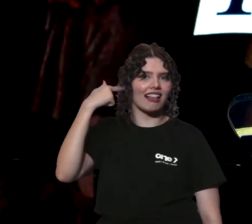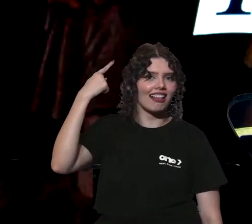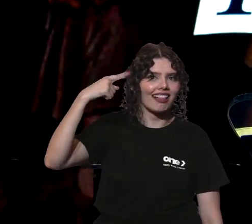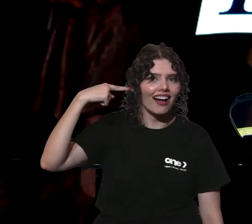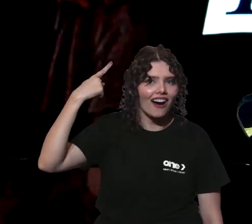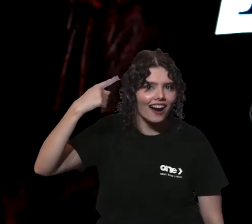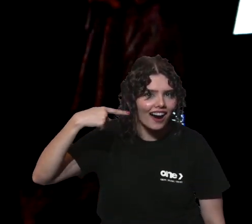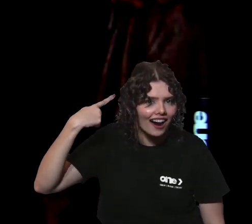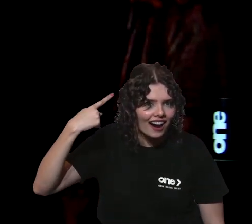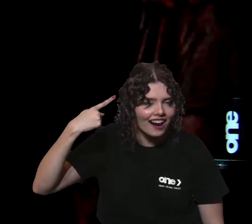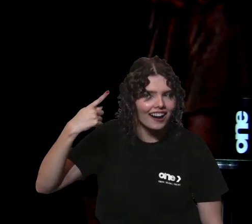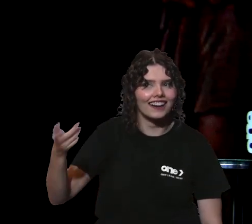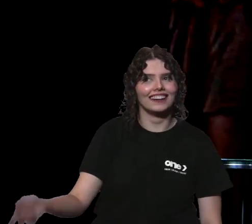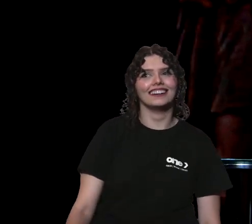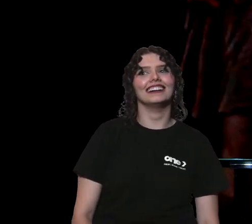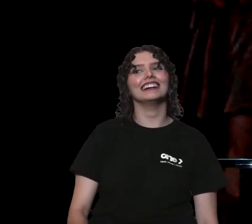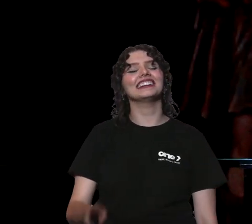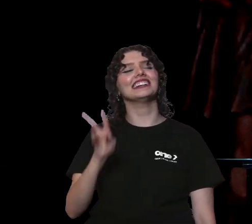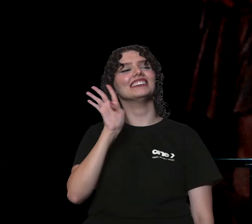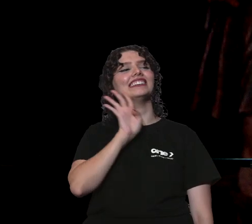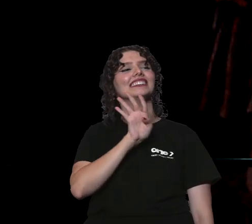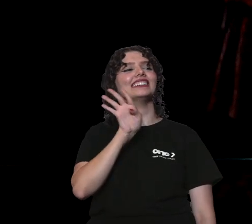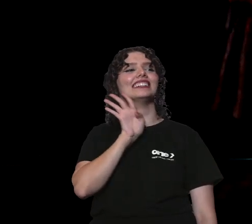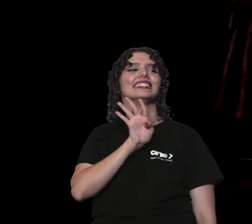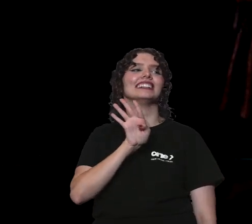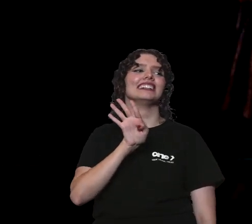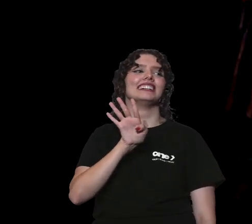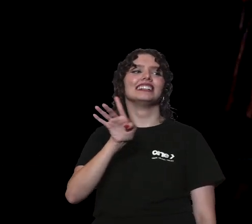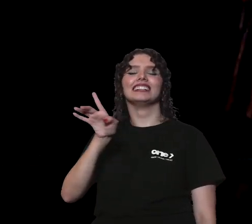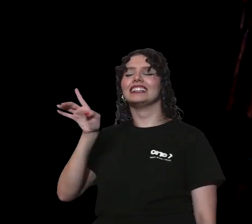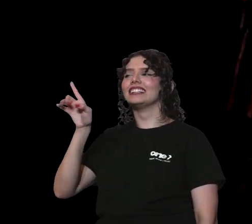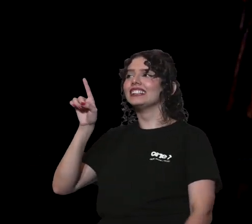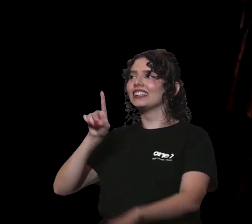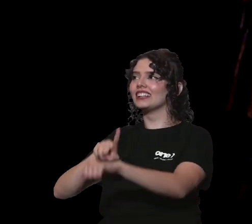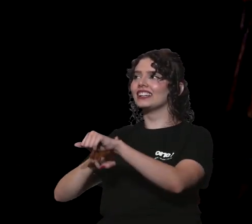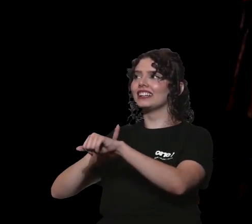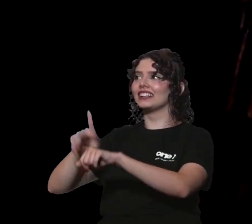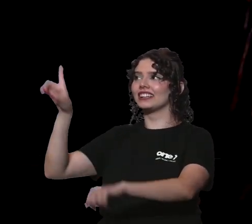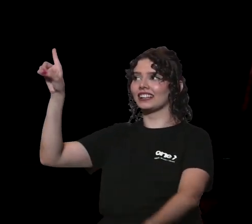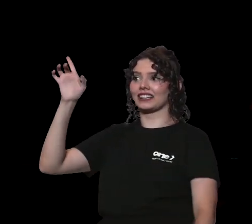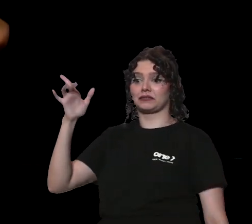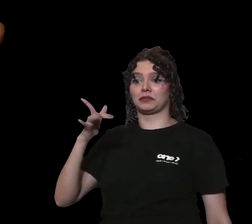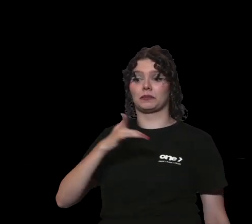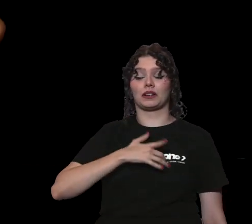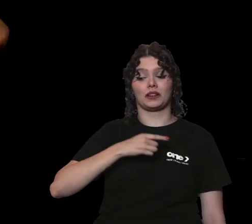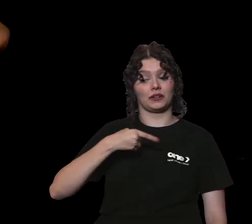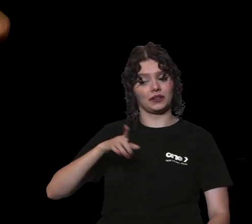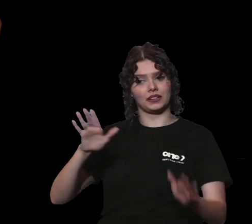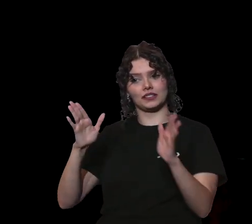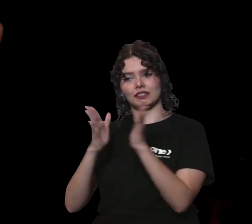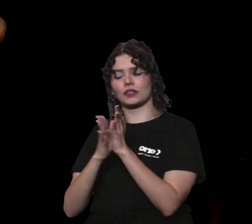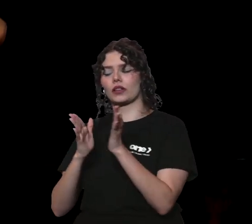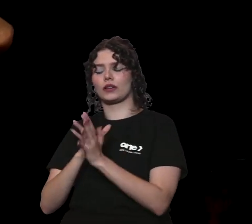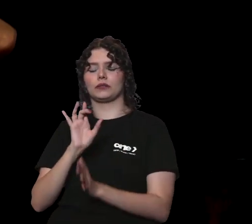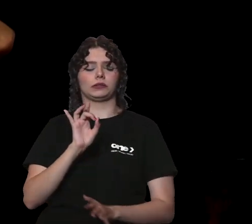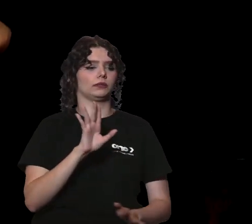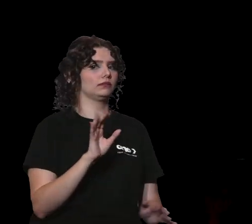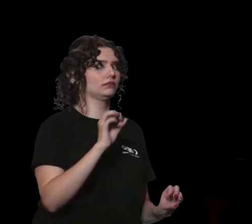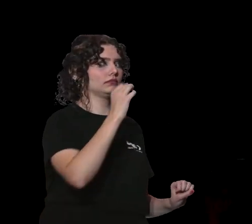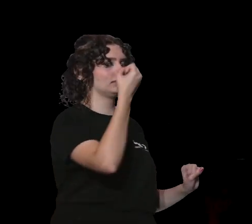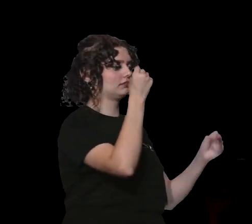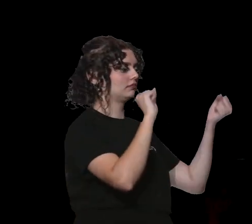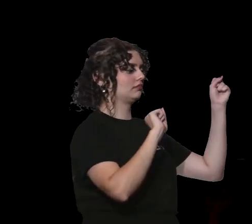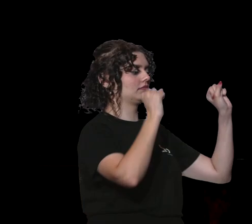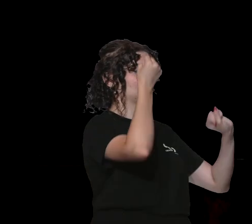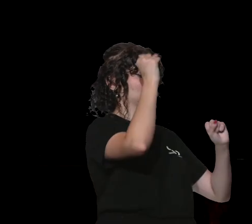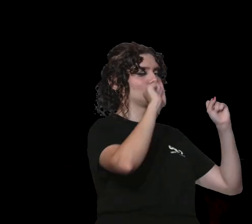E aí foi interessante, naquele momento Deus não me tocou para ir orar com ela, eu só continuei lá fazendo meus exercícios, os